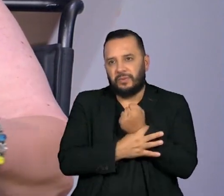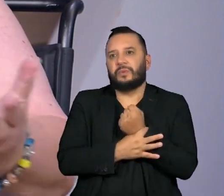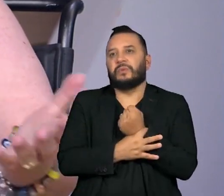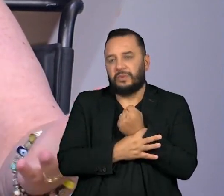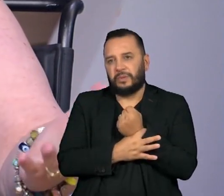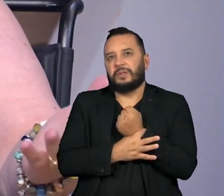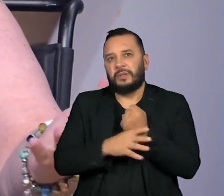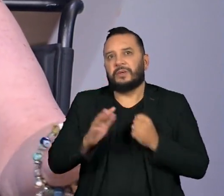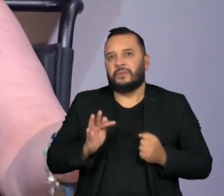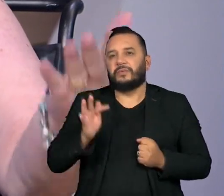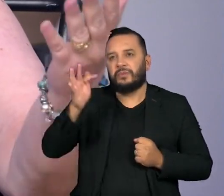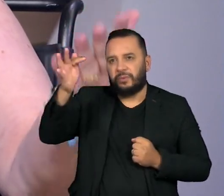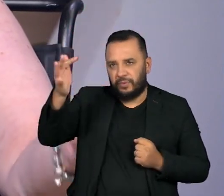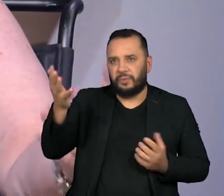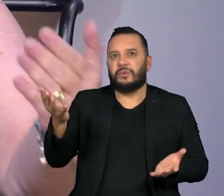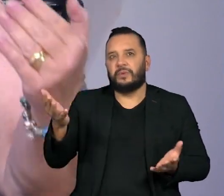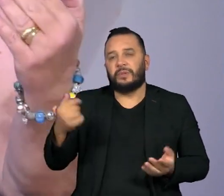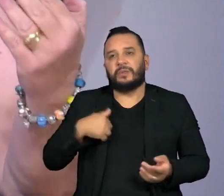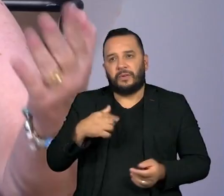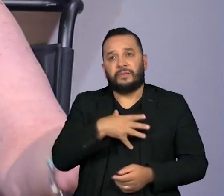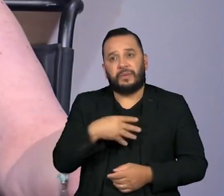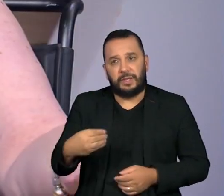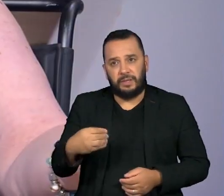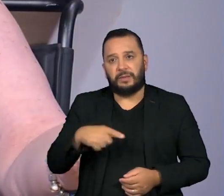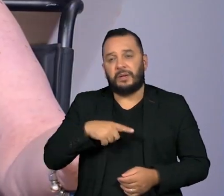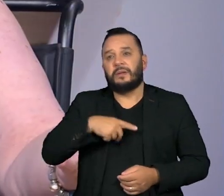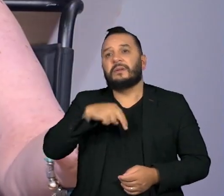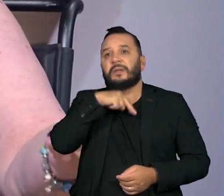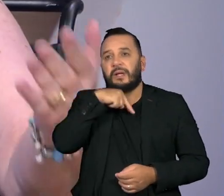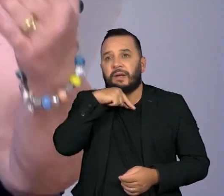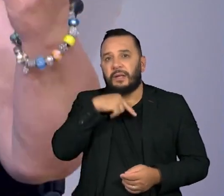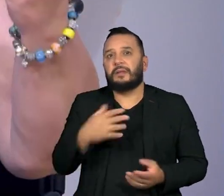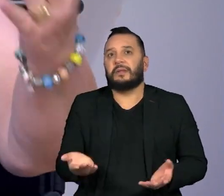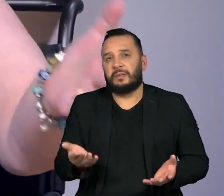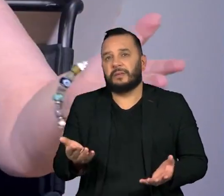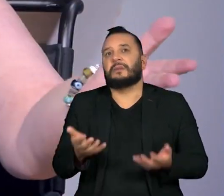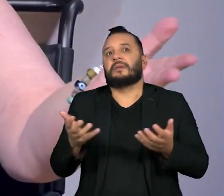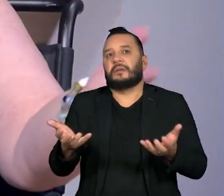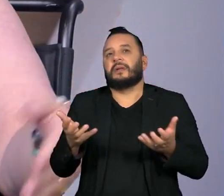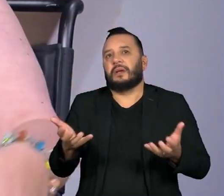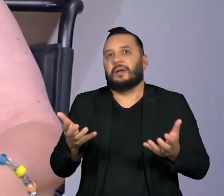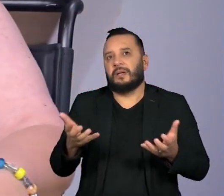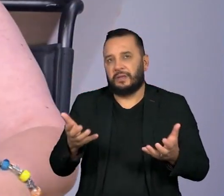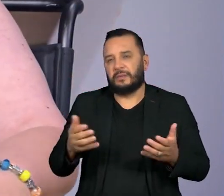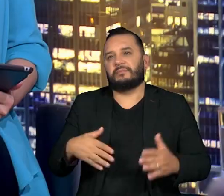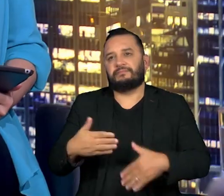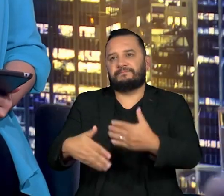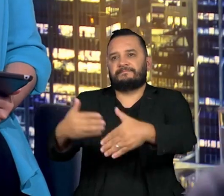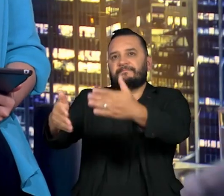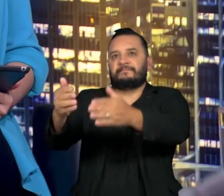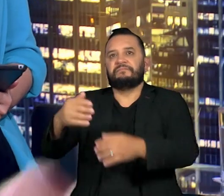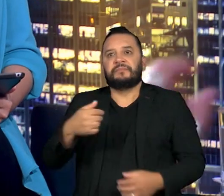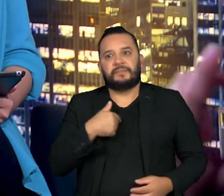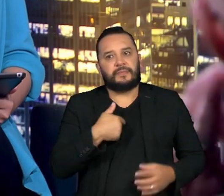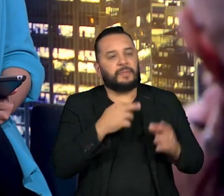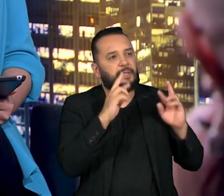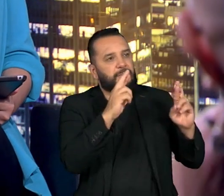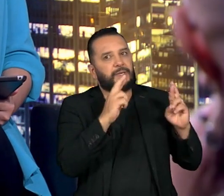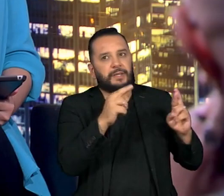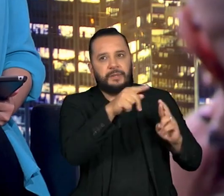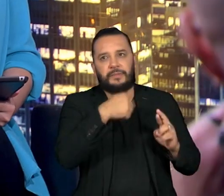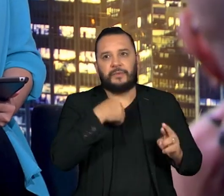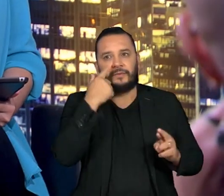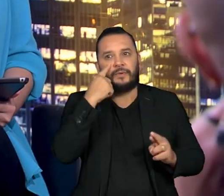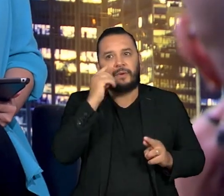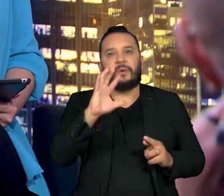nossos futuros. Eu tenho filha, eu tenho neta e quero que vá mais além. Nós esperamos então, né? Vamos ver o que vai dar